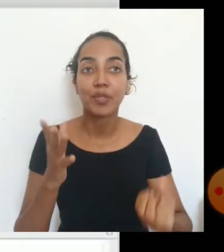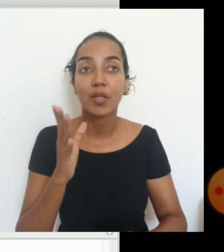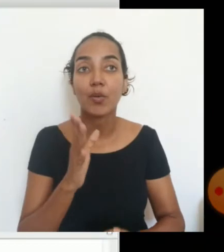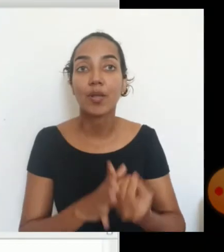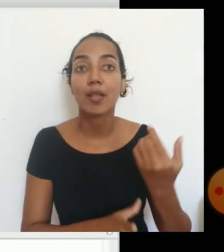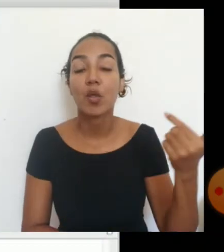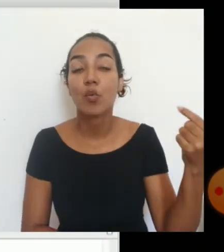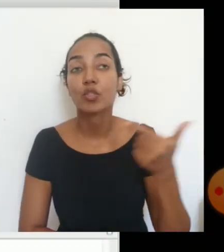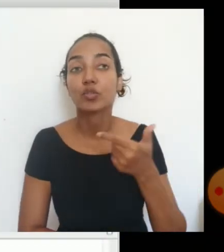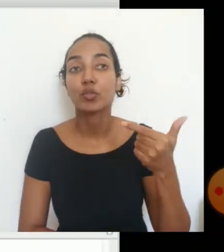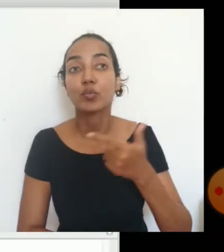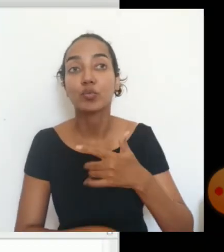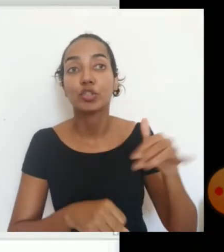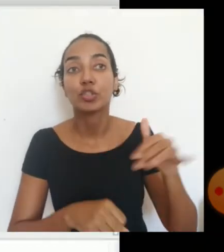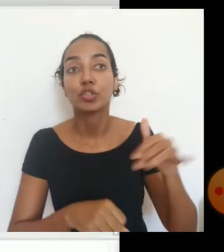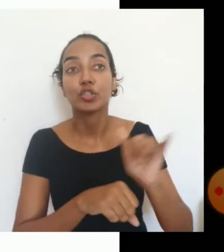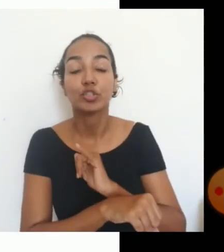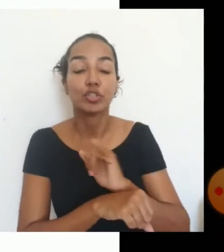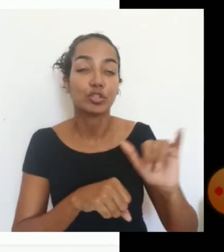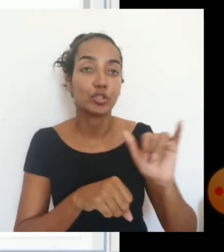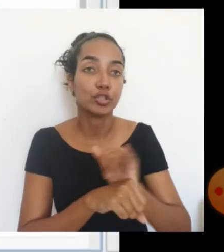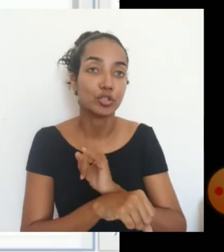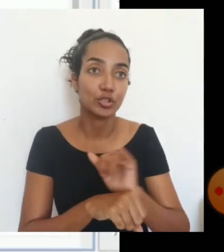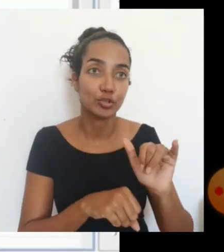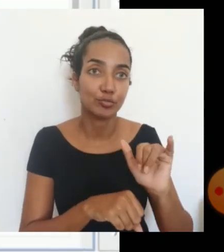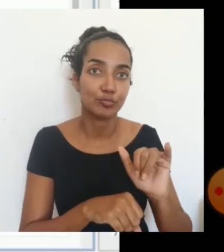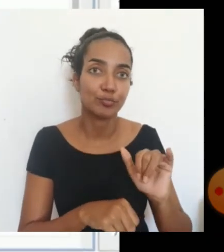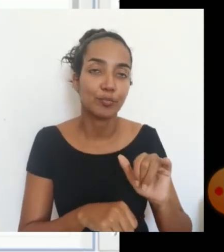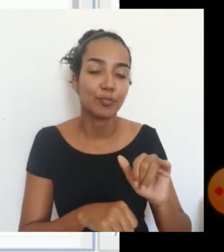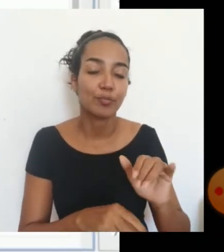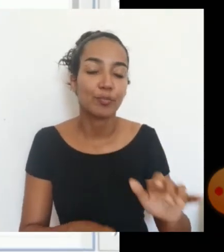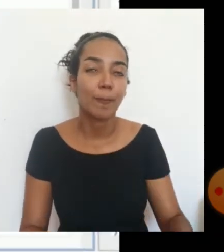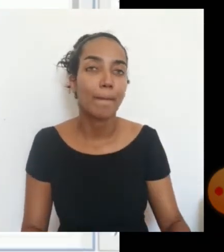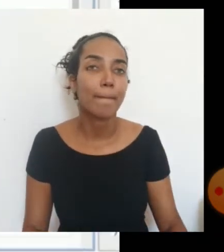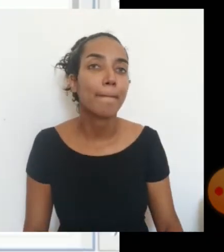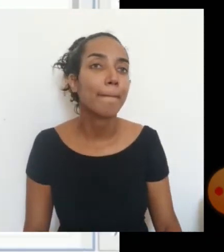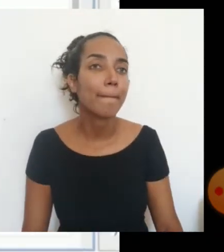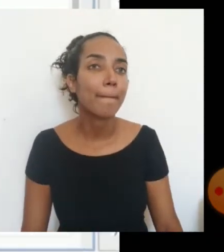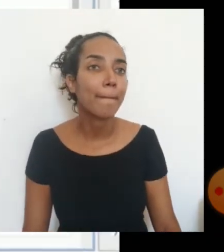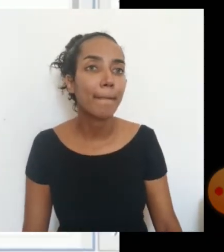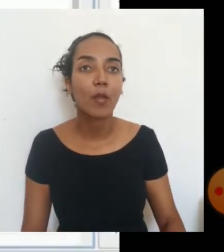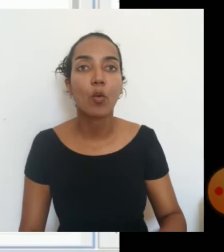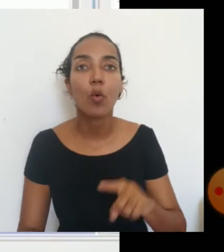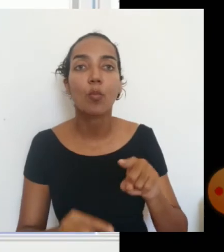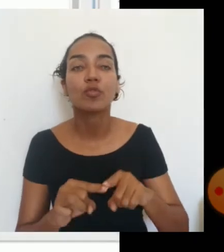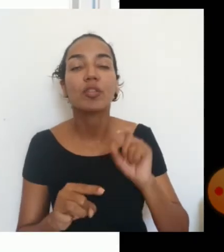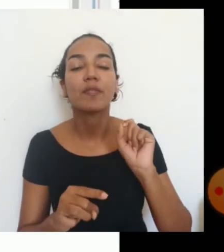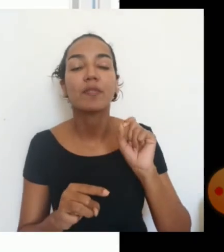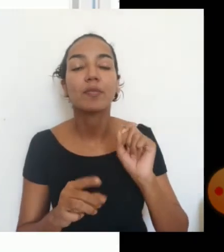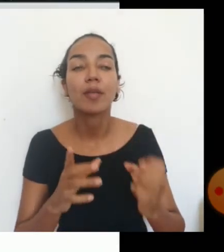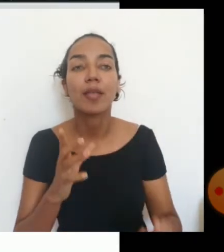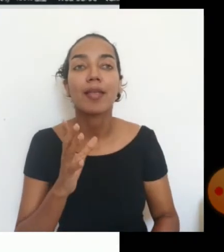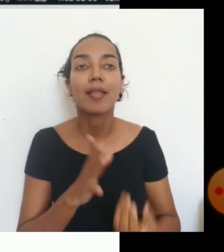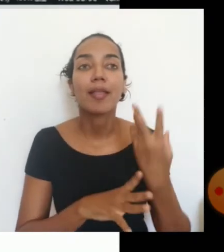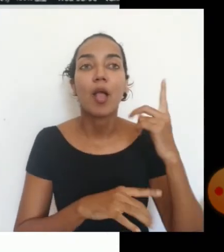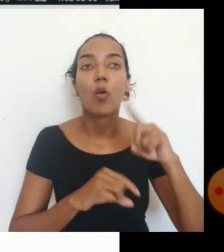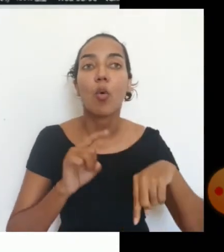de um objeto conta. Então, a partir desse momento, eu posso criar aqui uma conta C3, por exemplo.